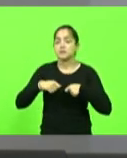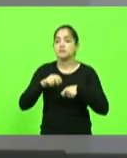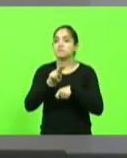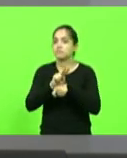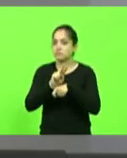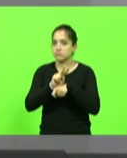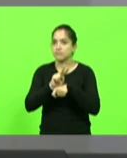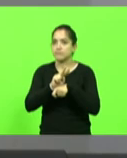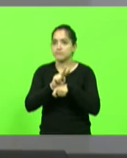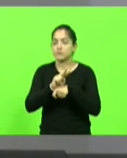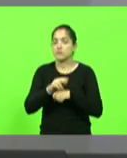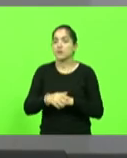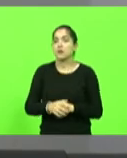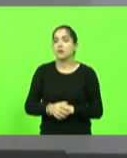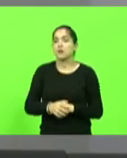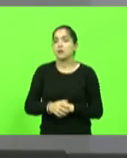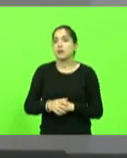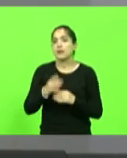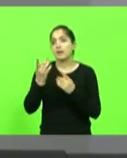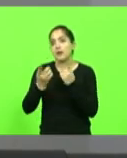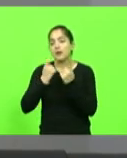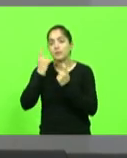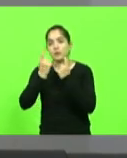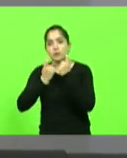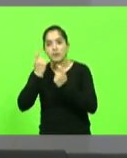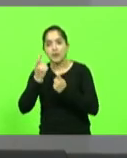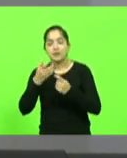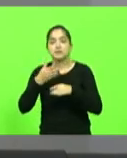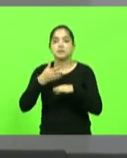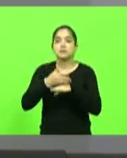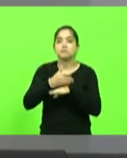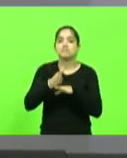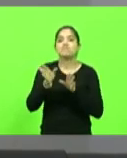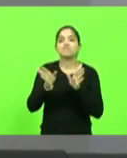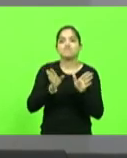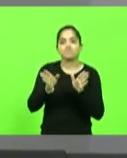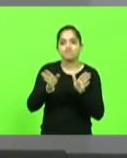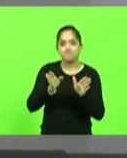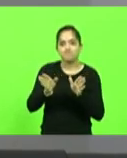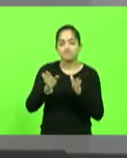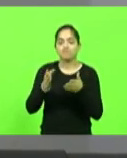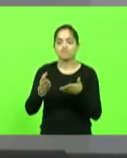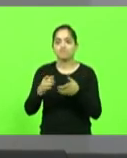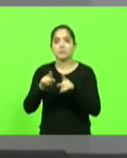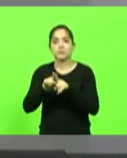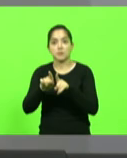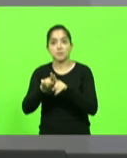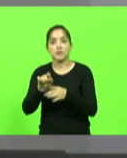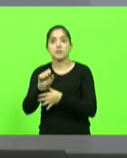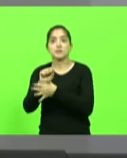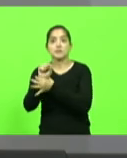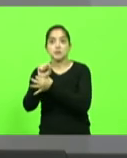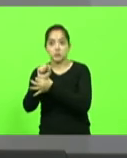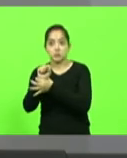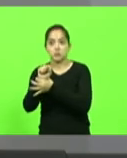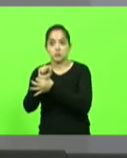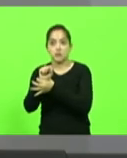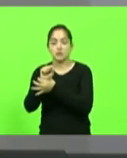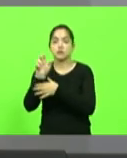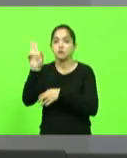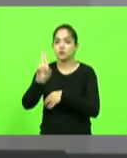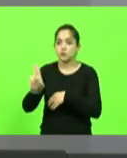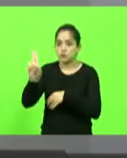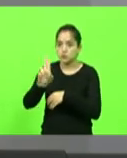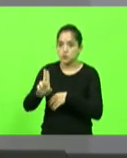né? A preocupação da acessibilidade, também da segurança, tanto dos usuários como